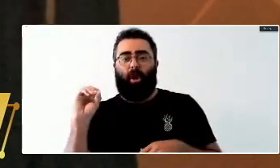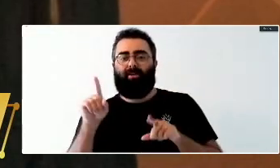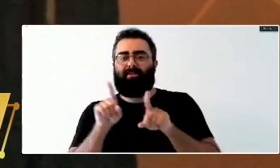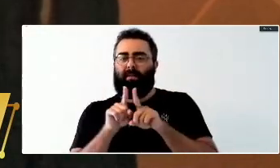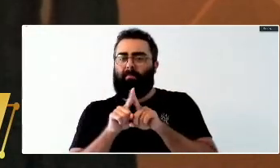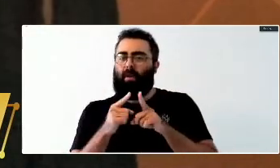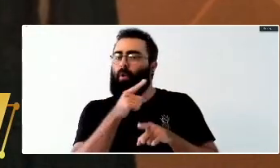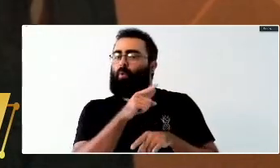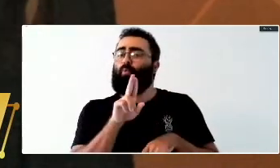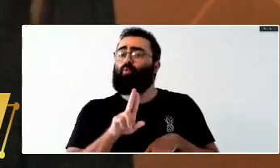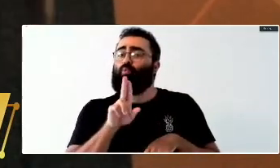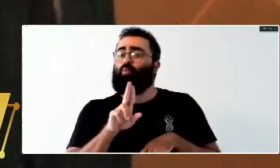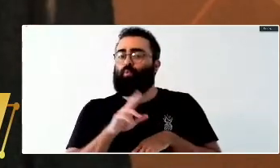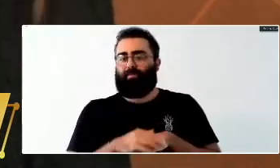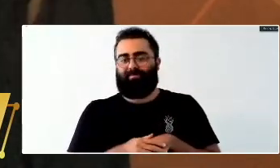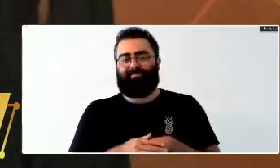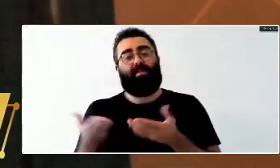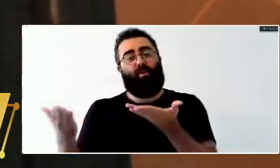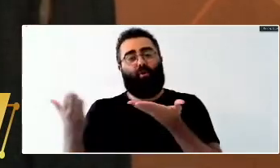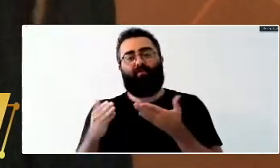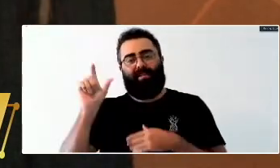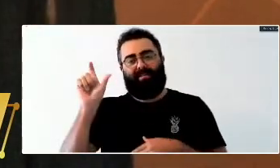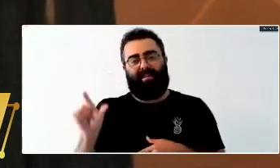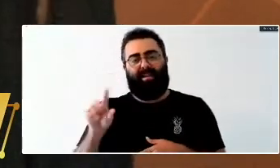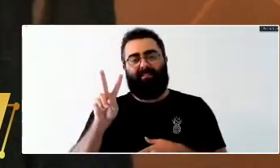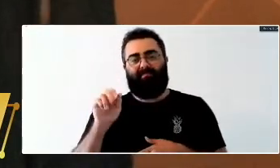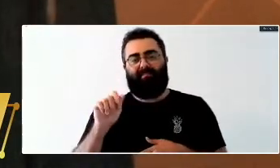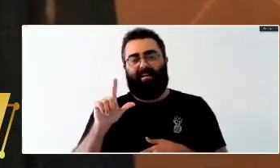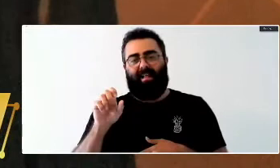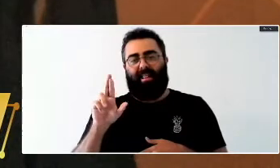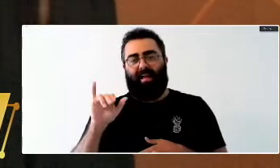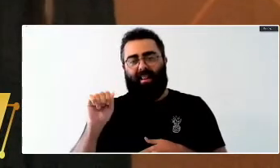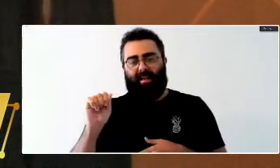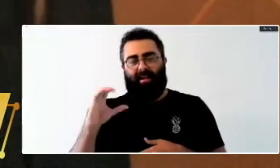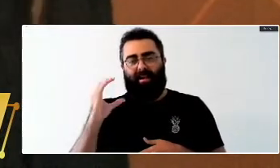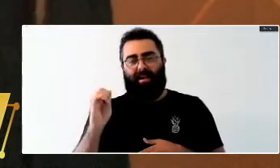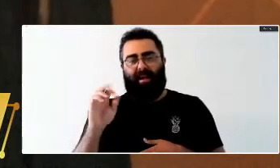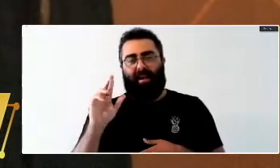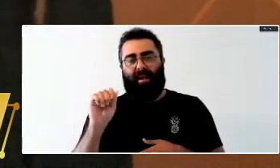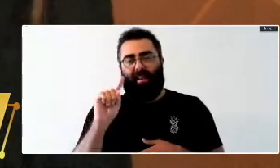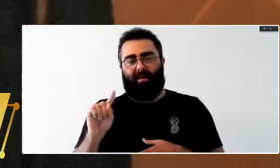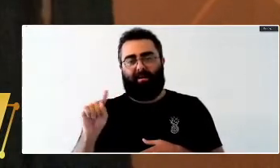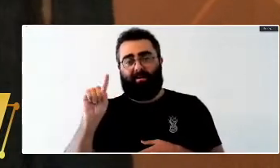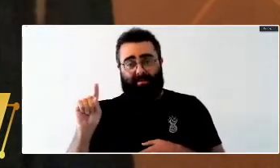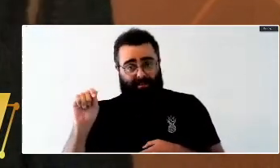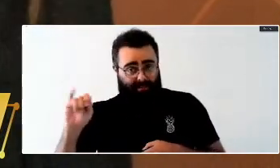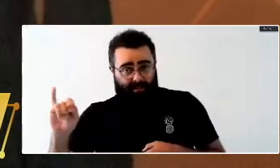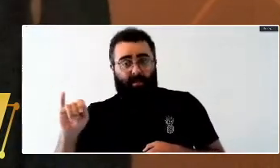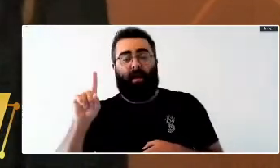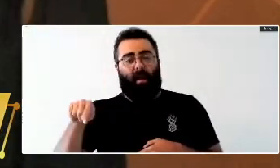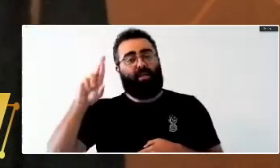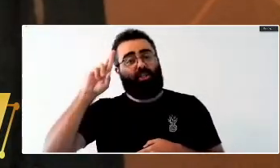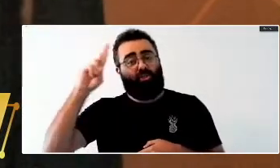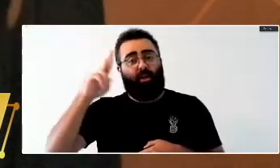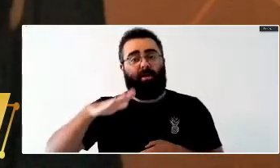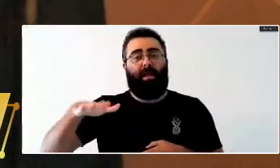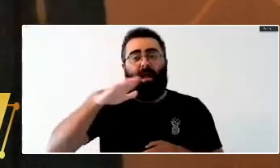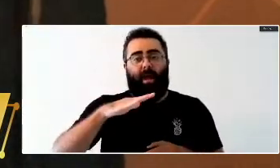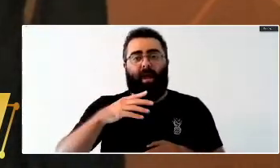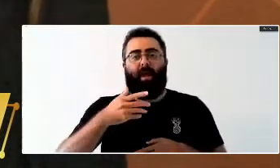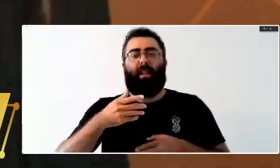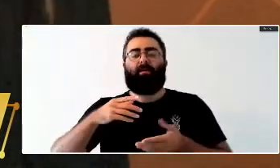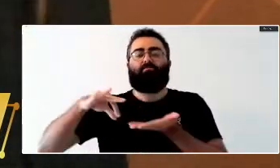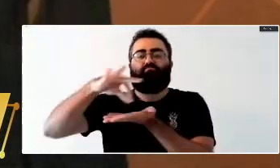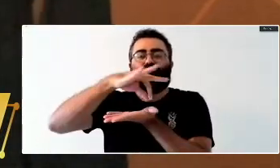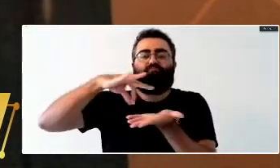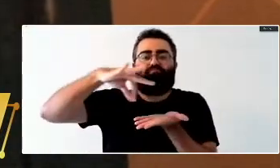a convidada Valéria Carazai, gerente do Departamento de Geotecnologia. Gerente do Departamento de Geotecnologia